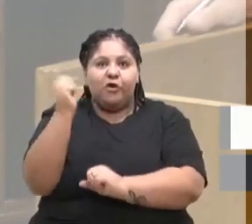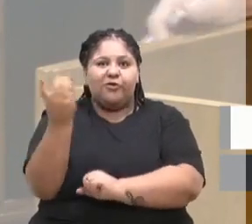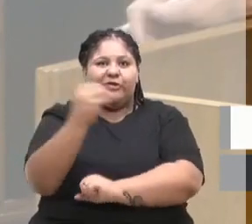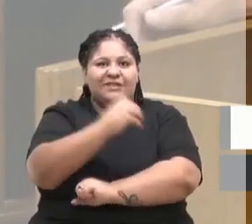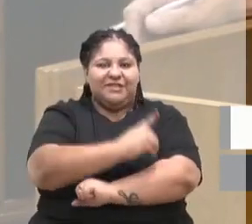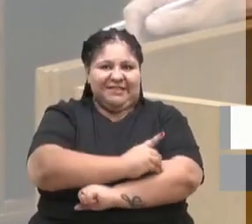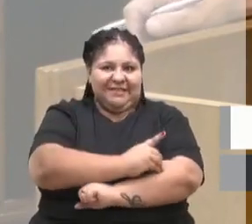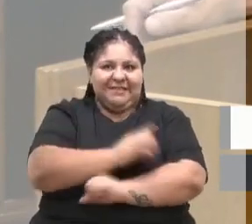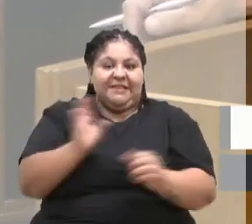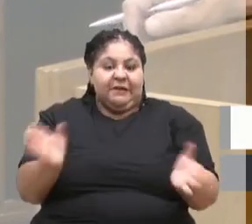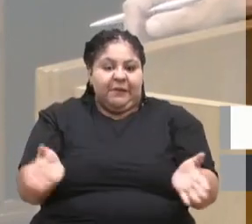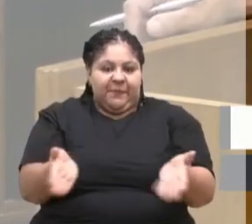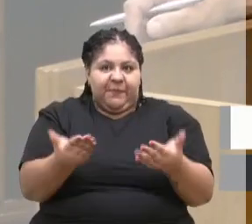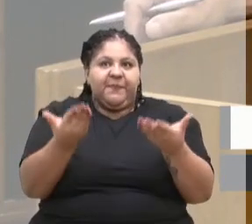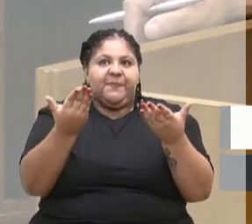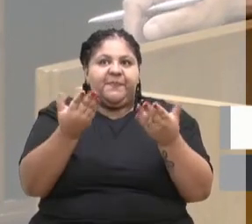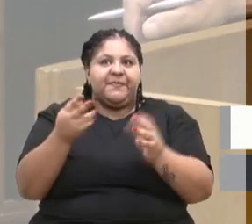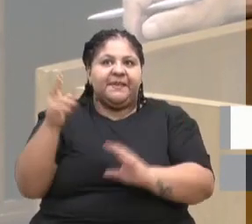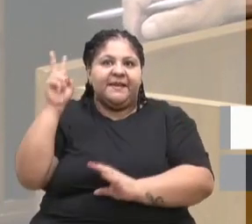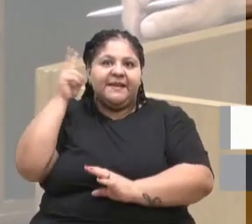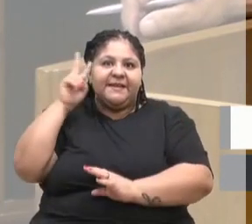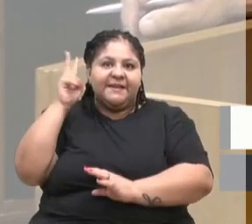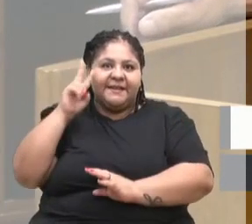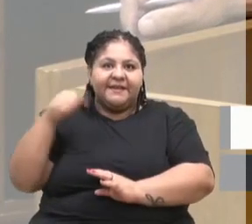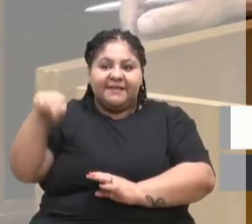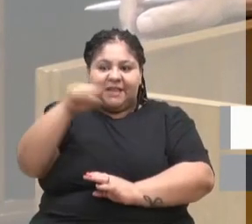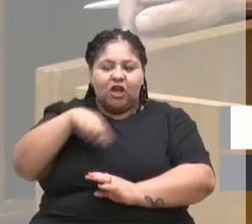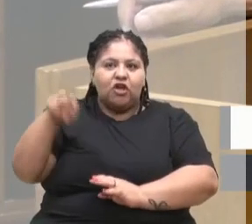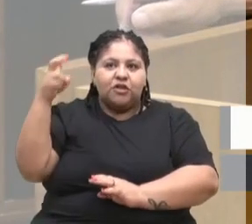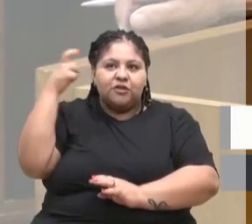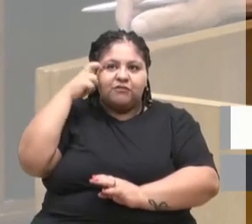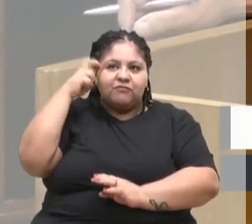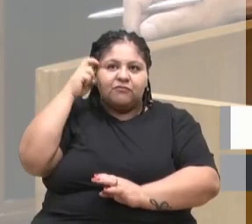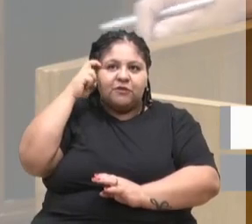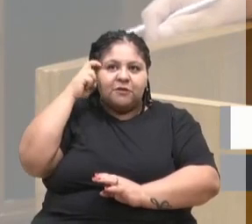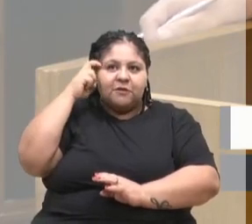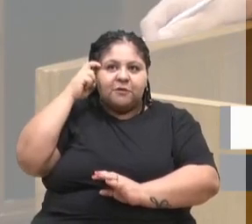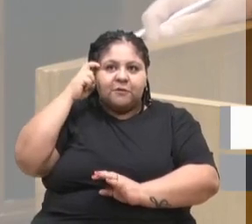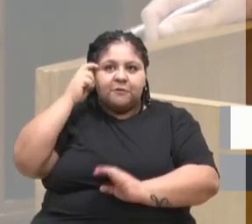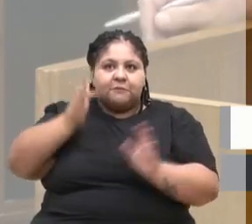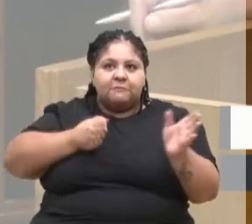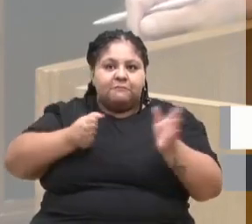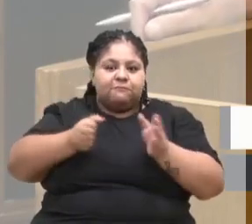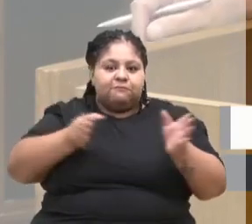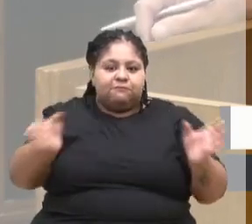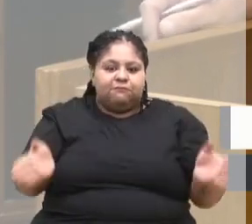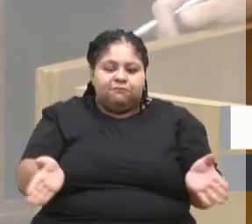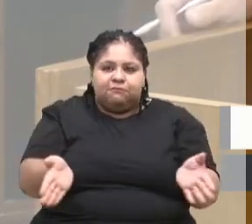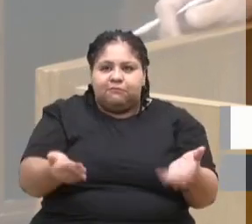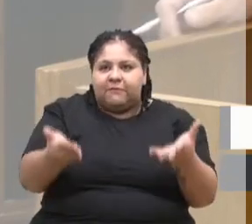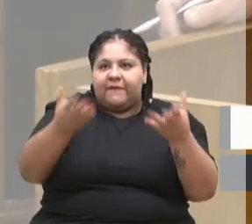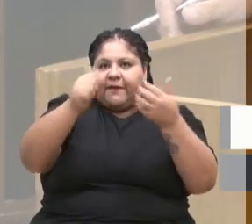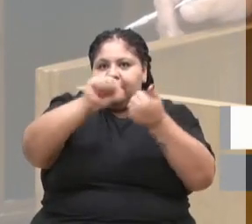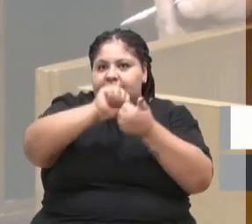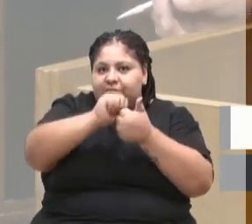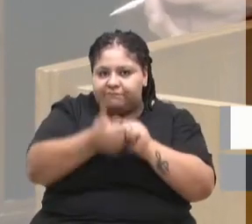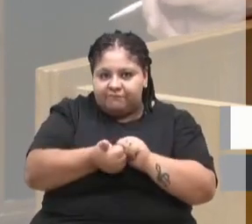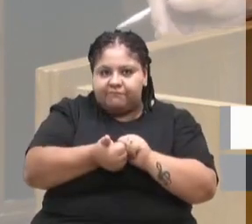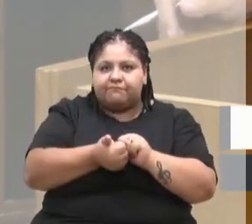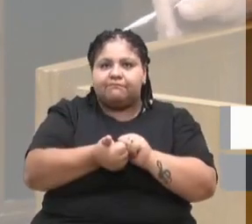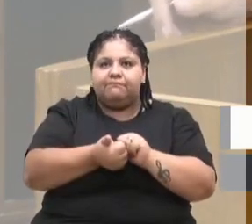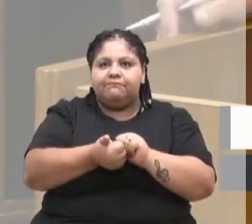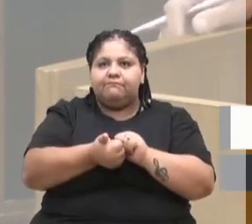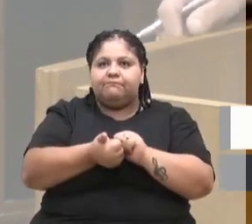A celebração da nossa história e da nossa cultura. Durante a festa teremos eventos esportivos, trilhas